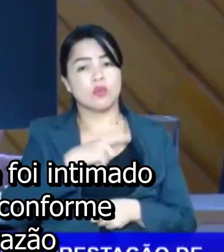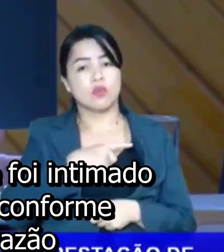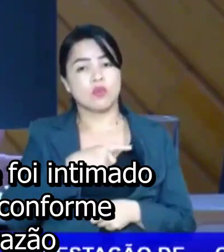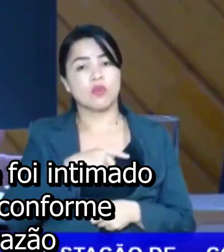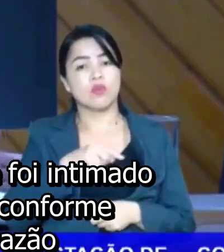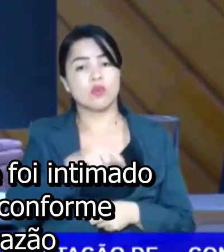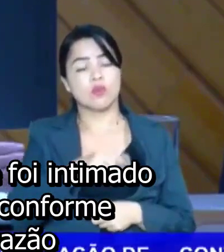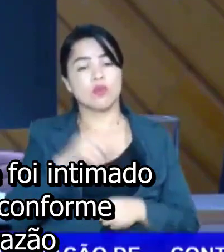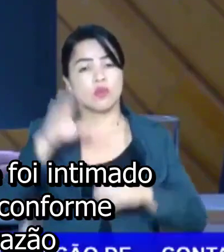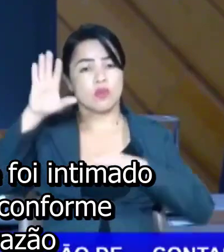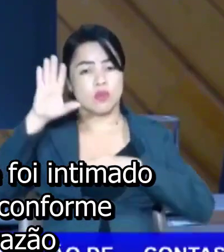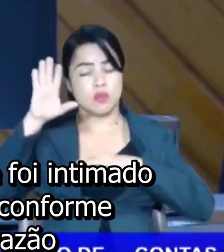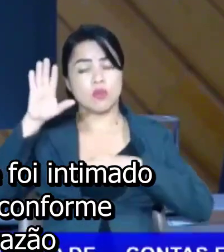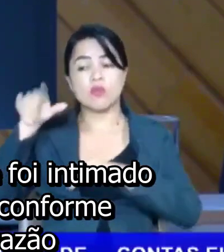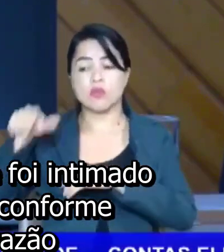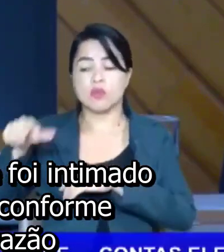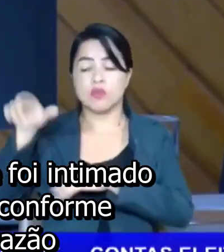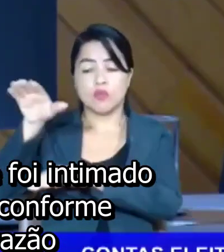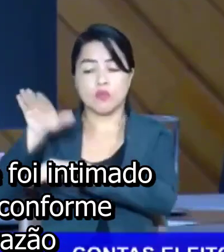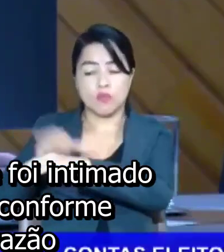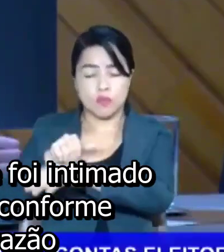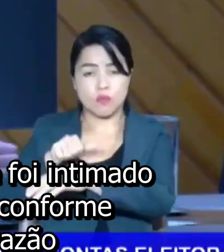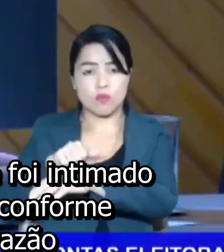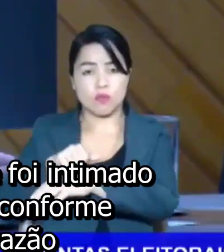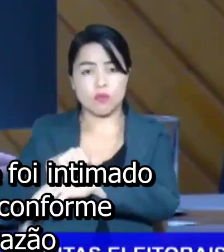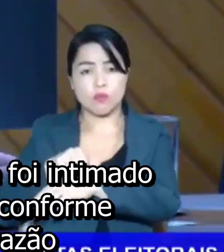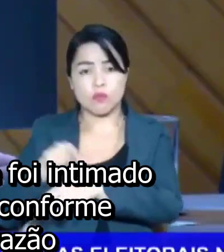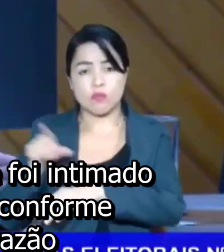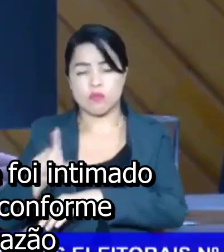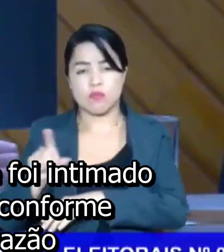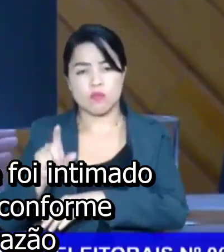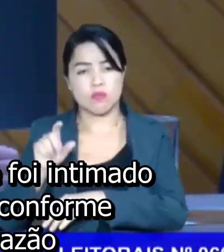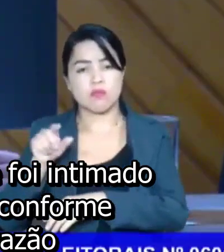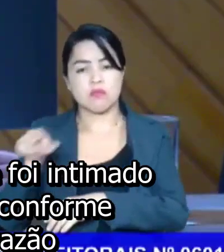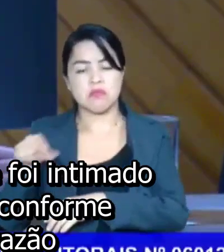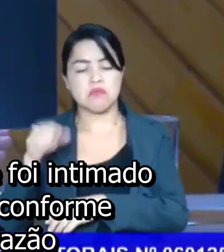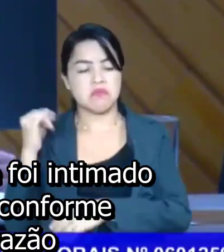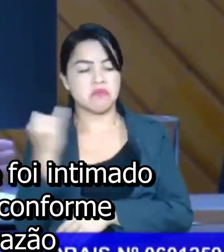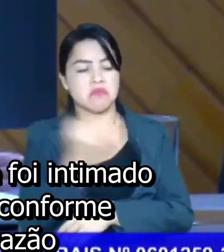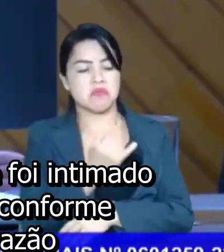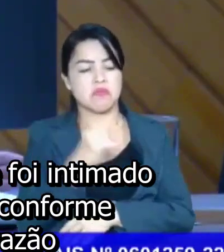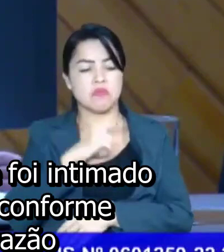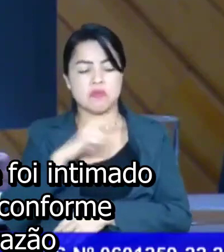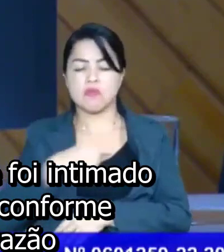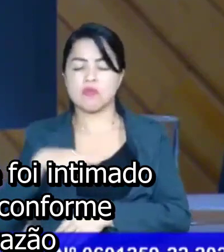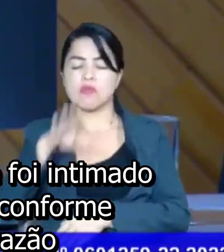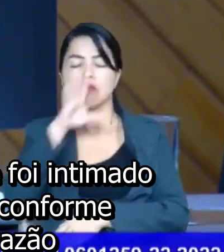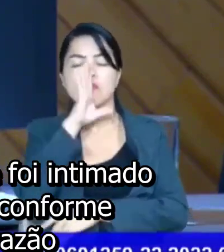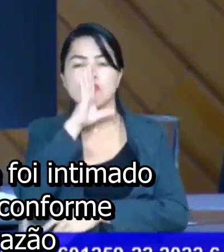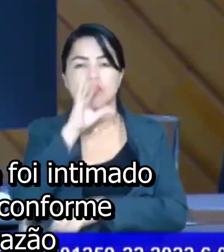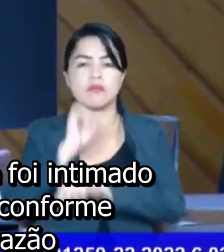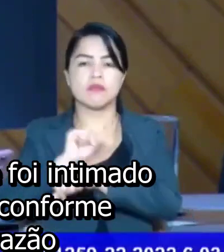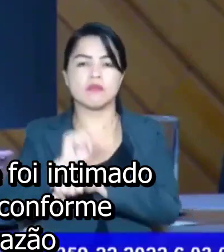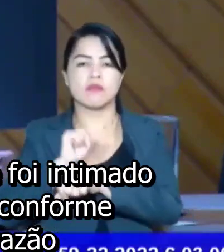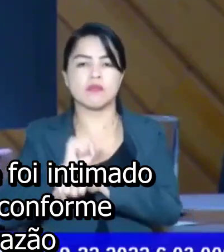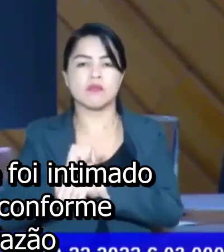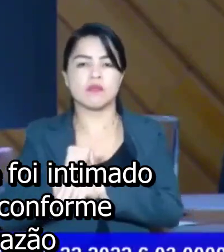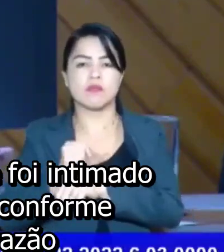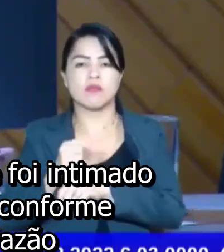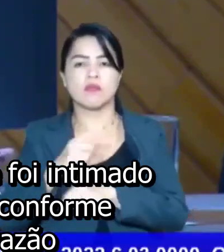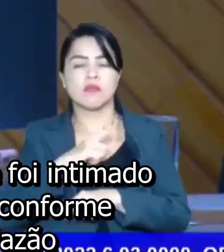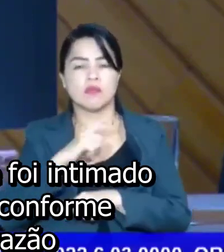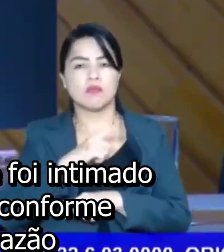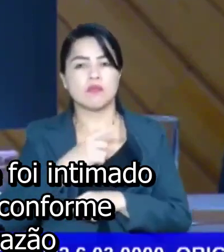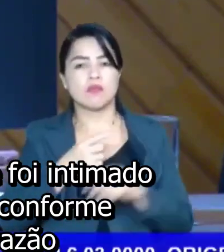relatado, o candidato ele foi intimado e não fez, né, ele se manteve inerte conforme a certidão acostada